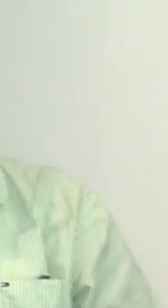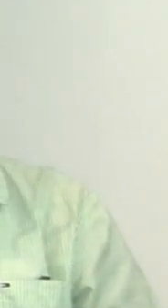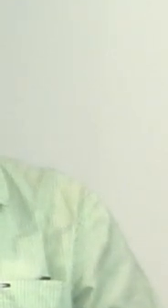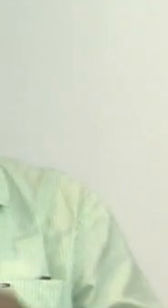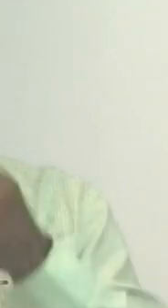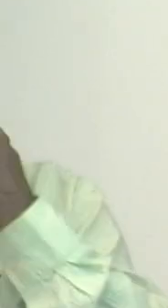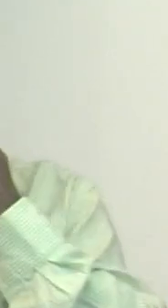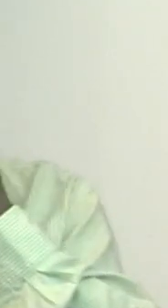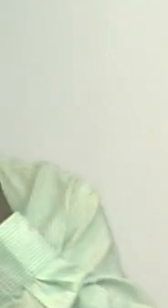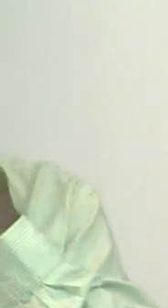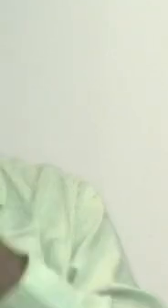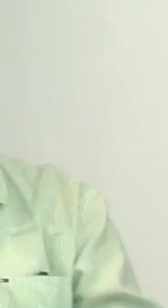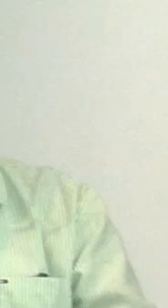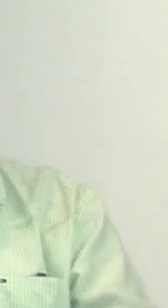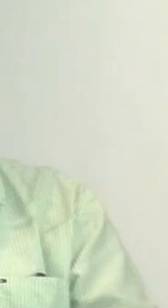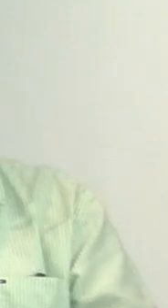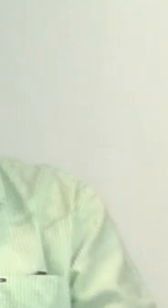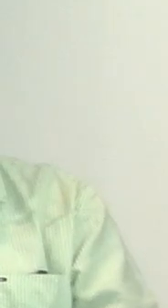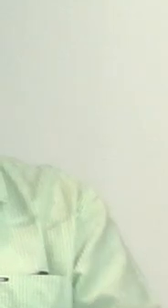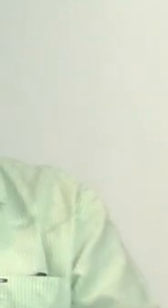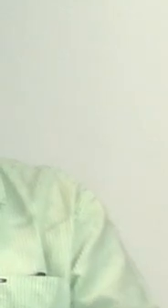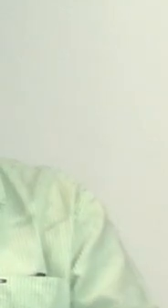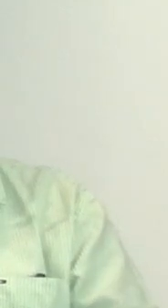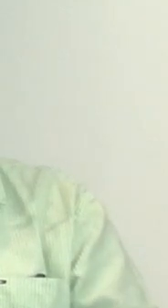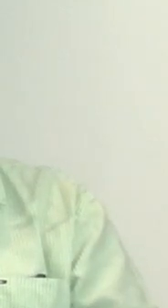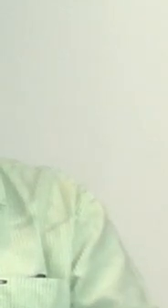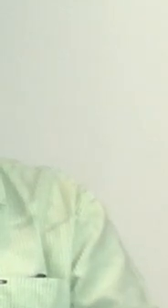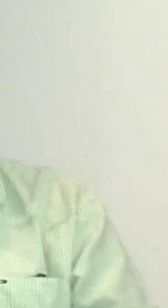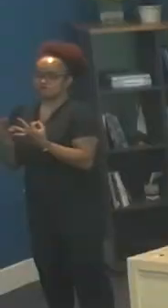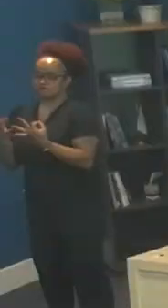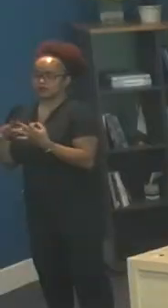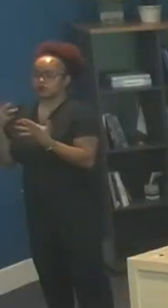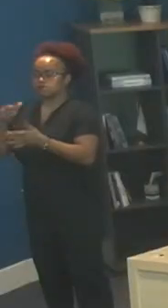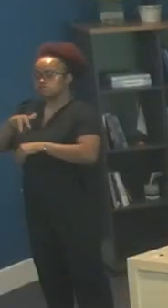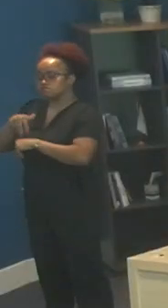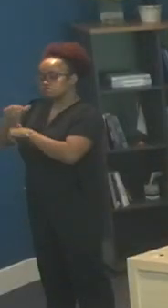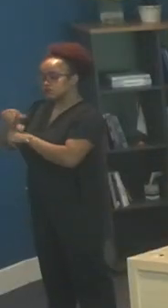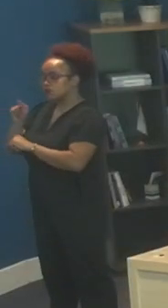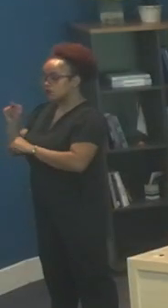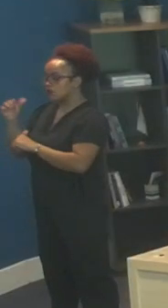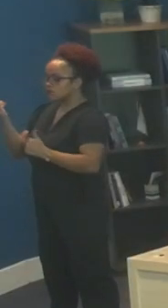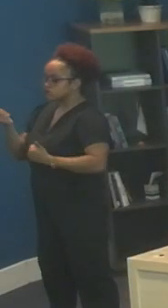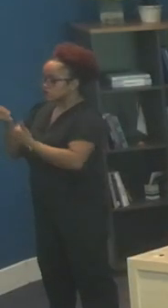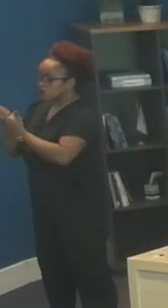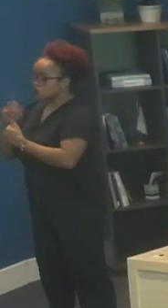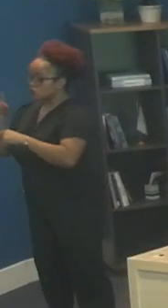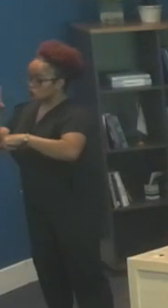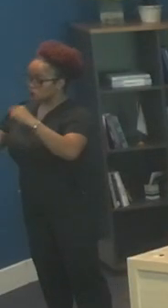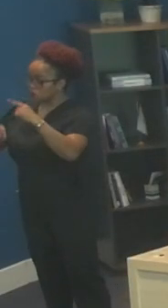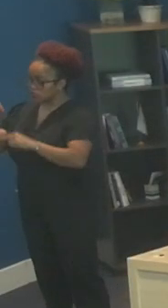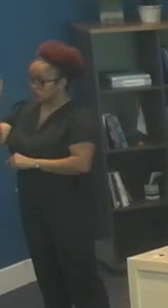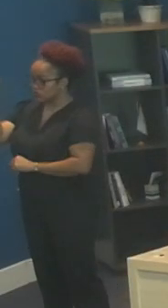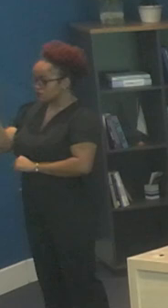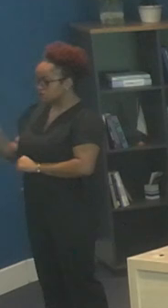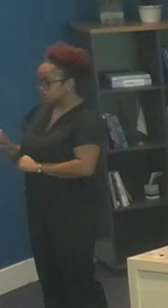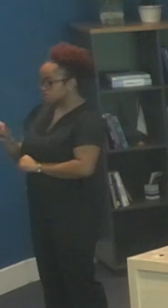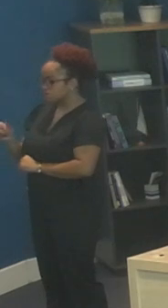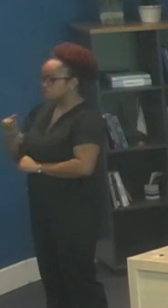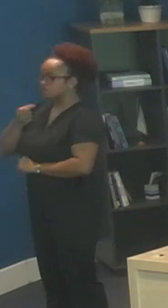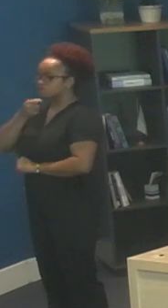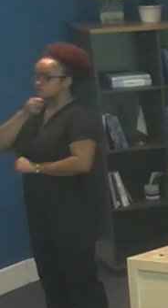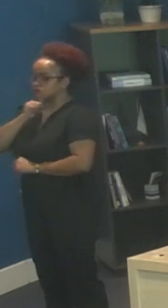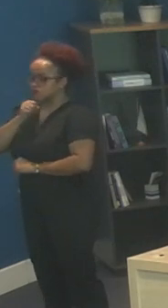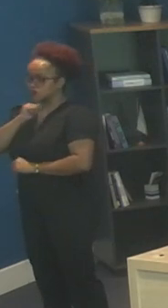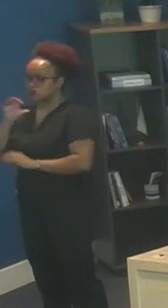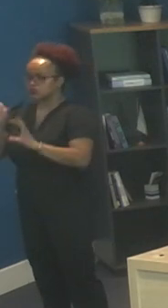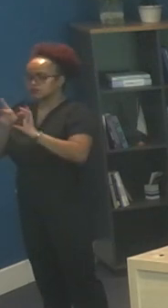da Dona Maria é excelente, né? E eu estou colocando aqui, Dona Maria, a Superintendência de Políticas para a Pessoa Idosa